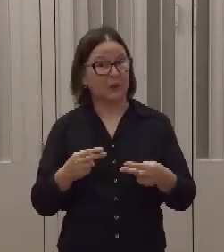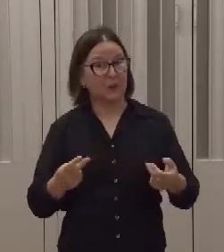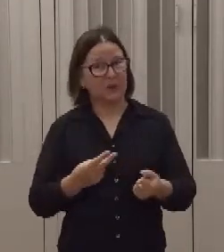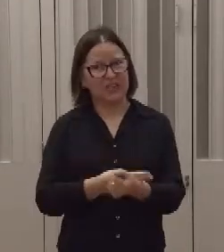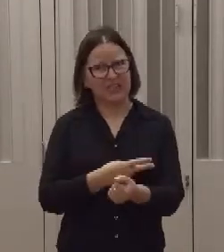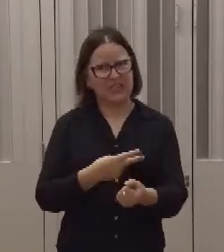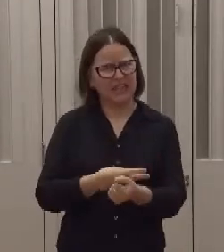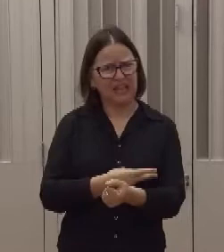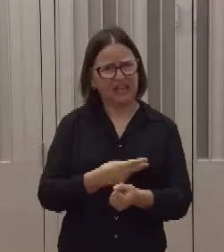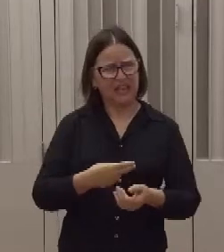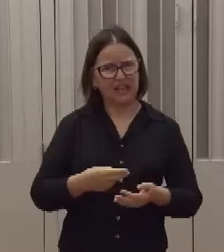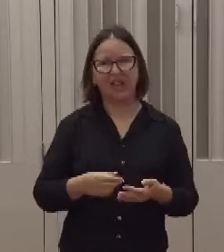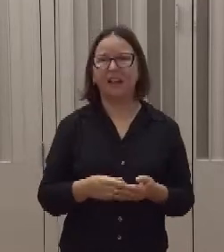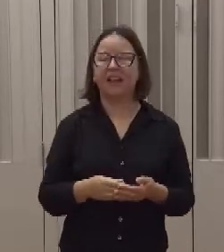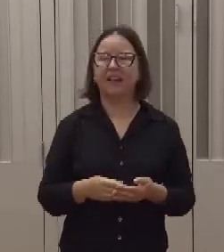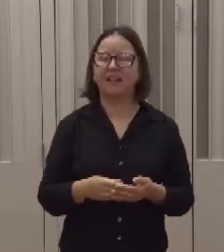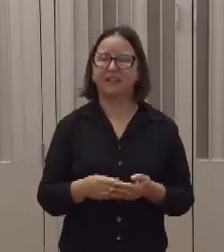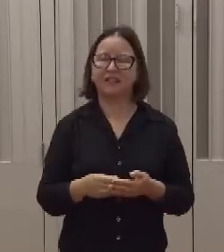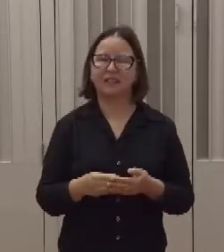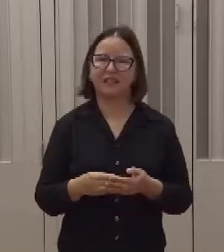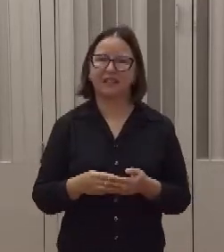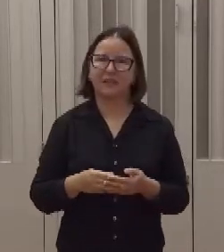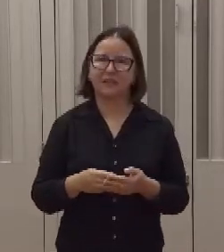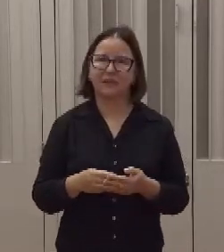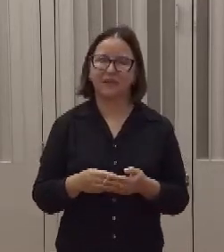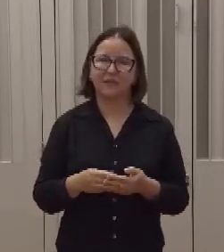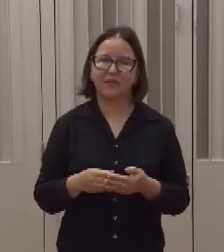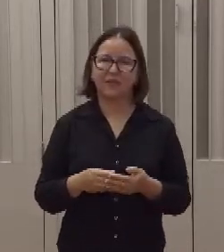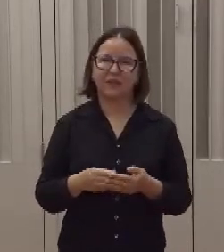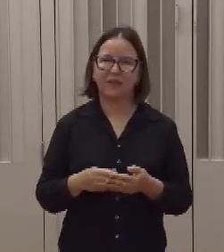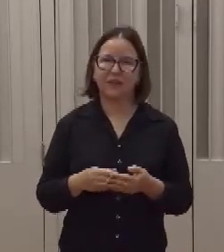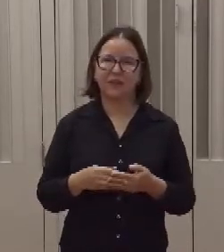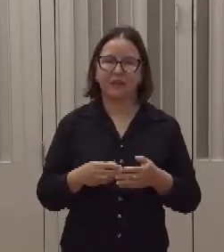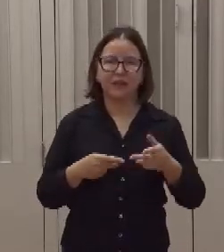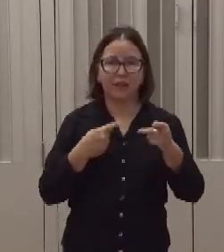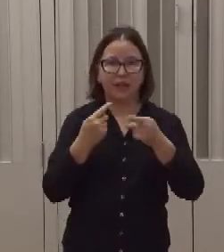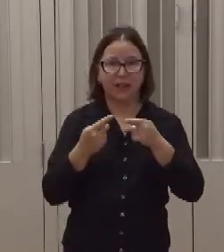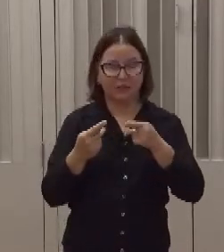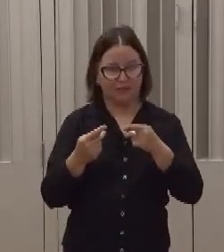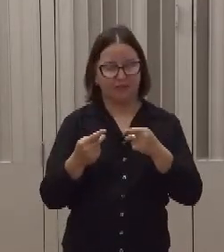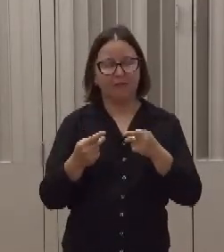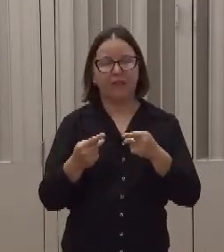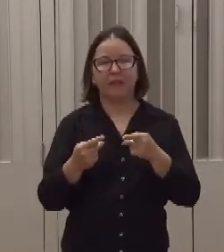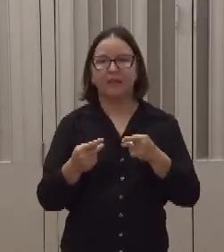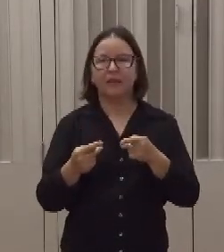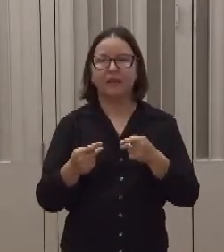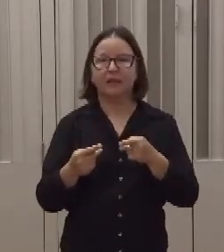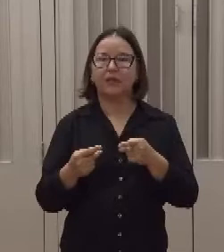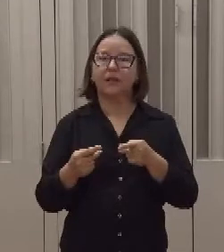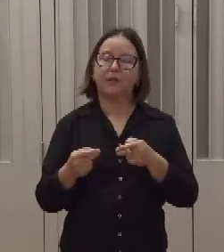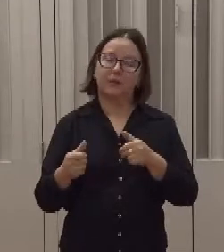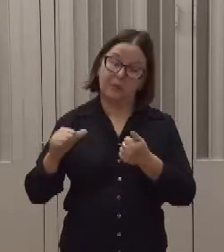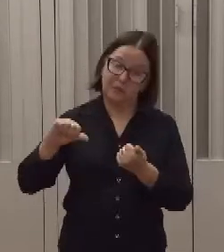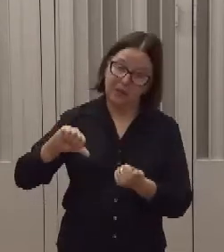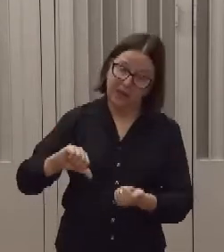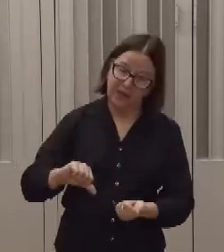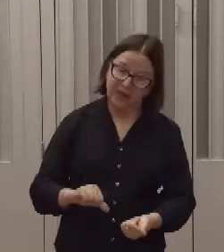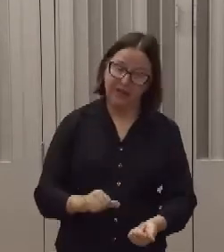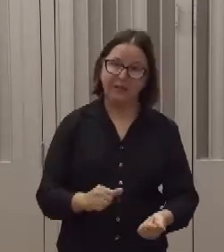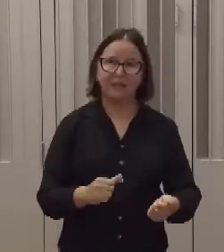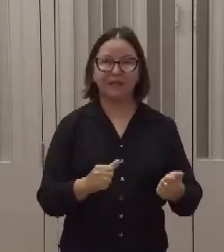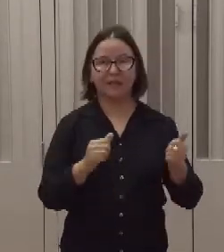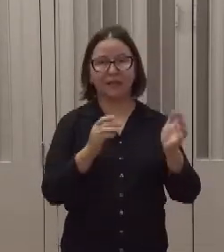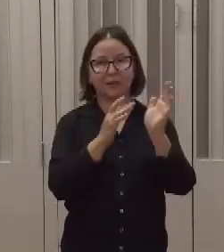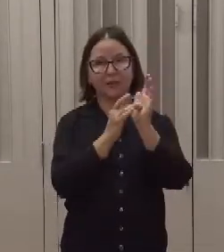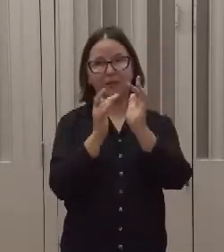Cristo, mais especificamente do seu batismo realizado por João Batista até momentos antes da